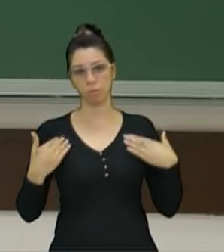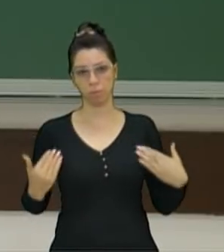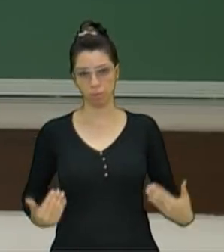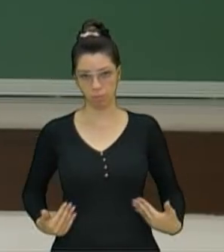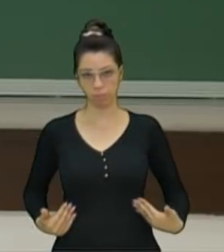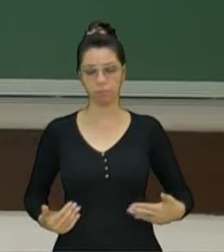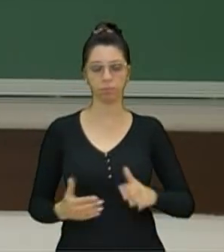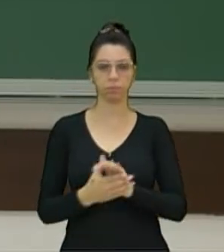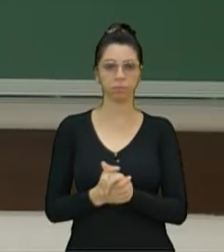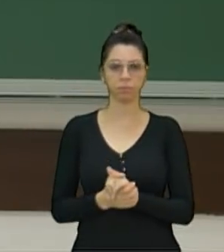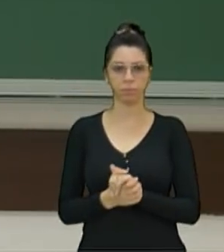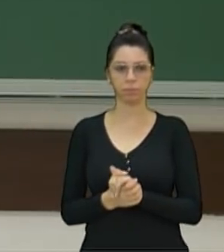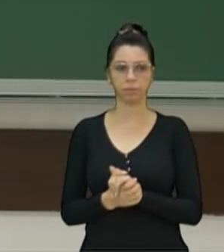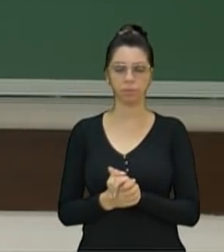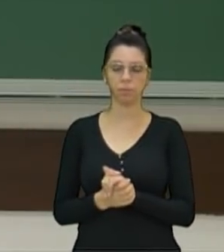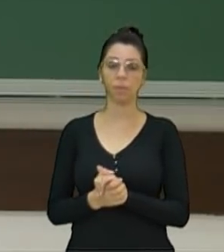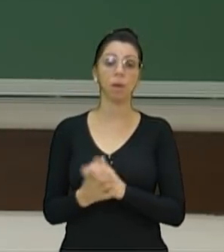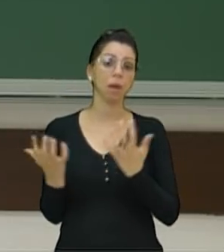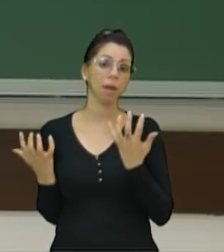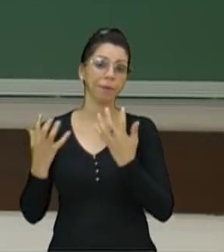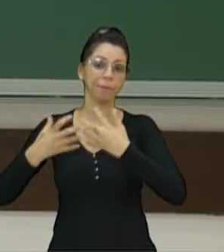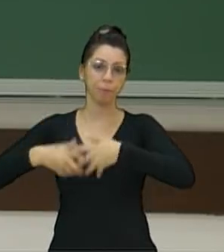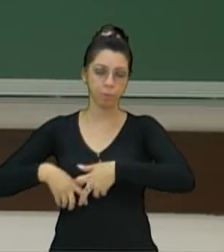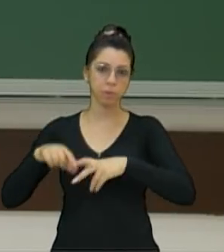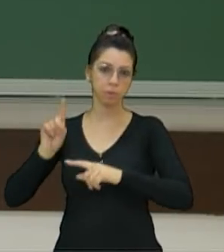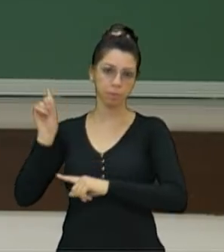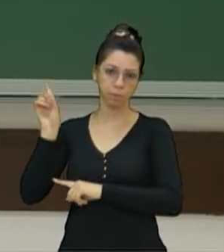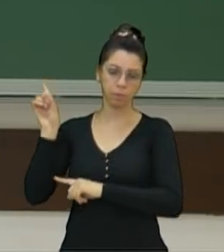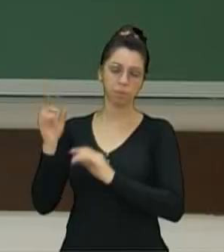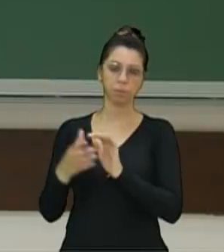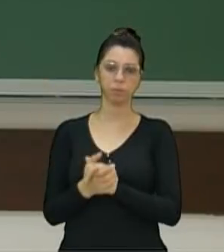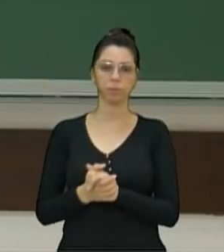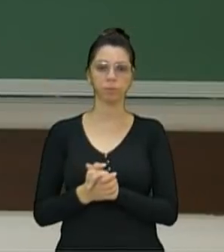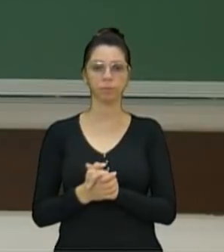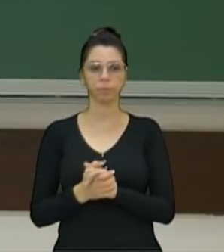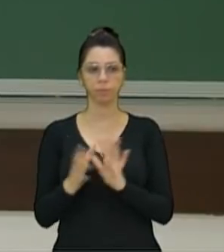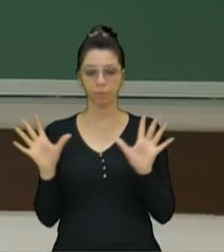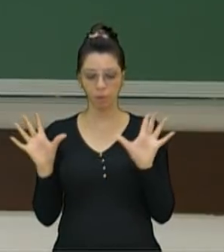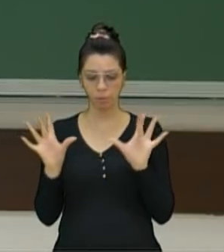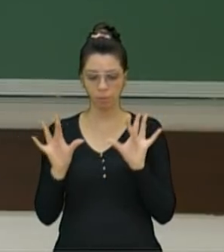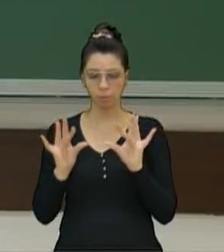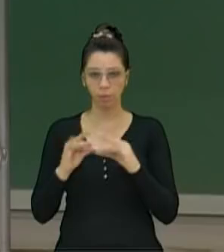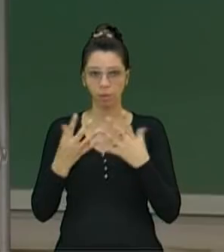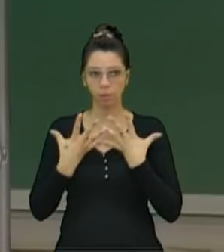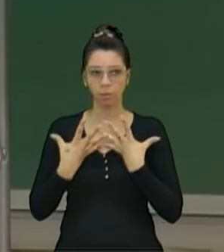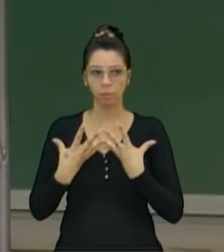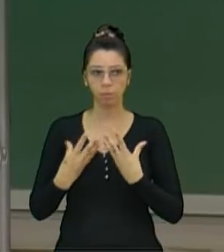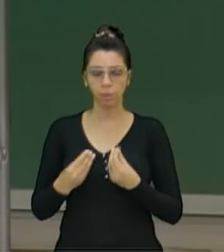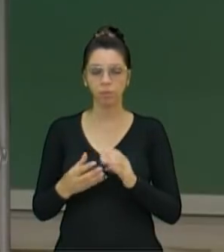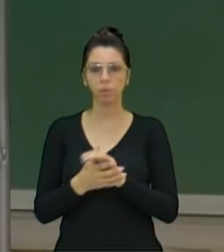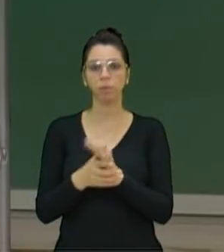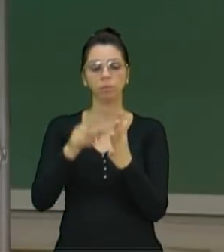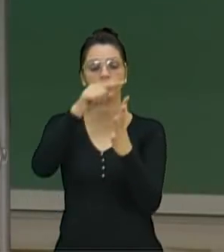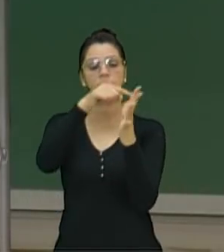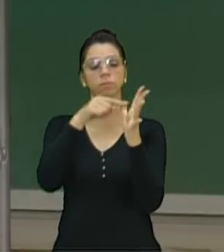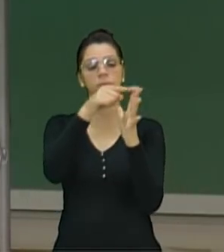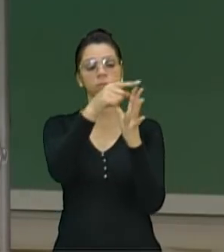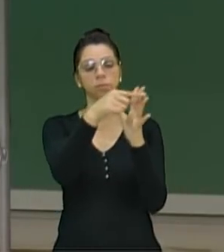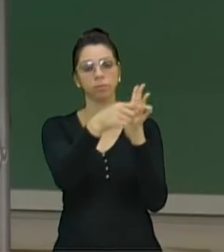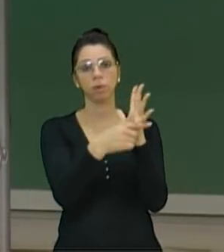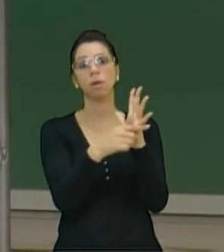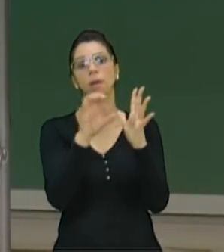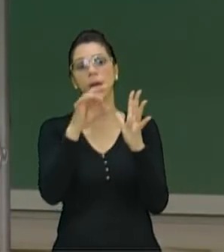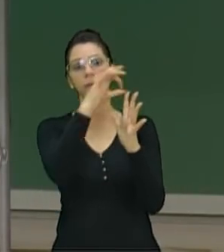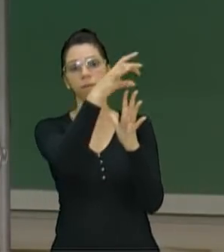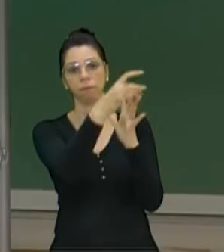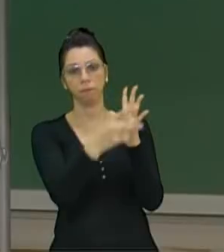nosso organismo. Essa é a função do linfonodo. Filtrar a linfa que entra, ó, cada pontinha verdinha é um vaso